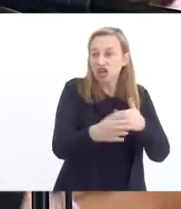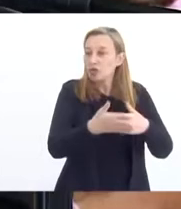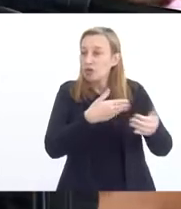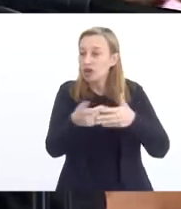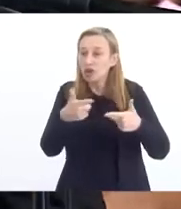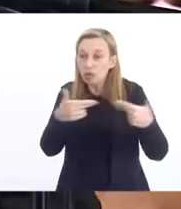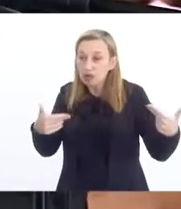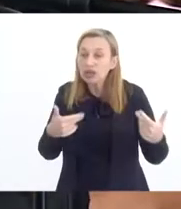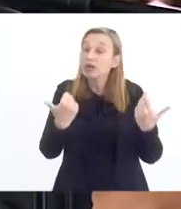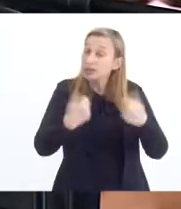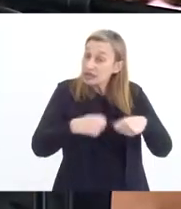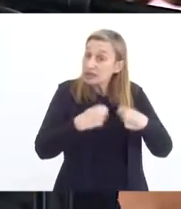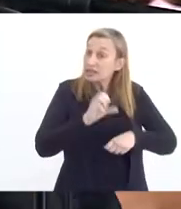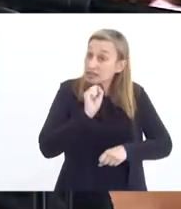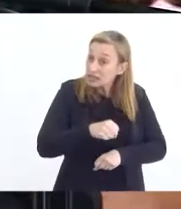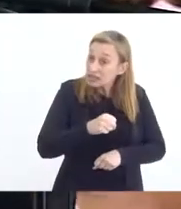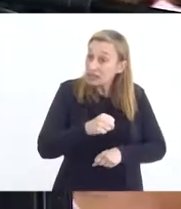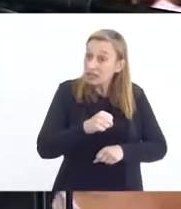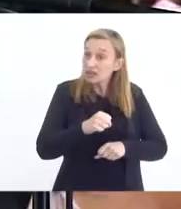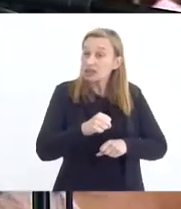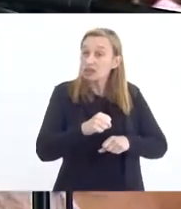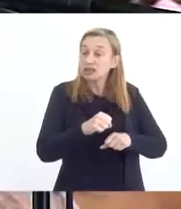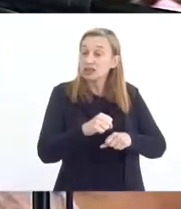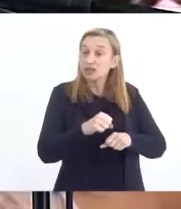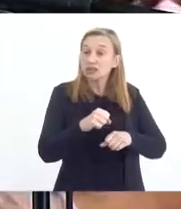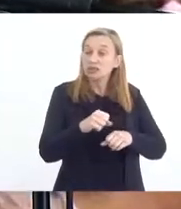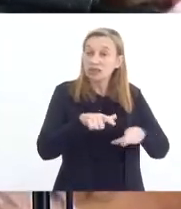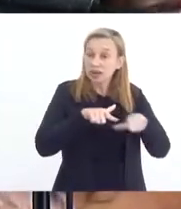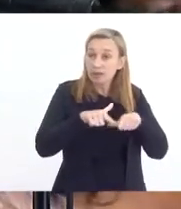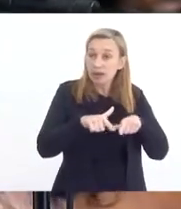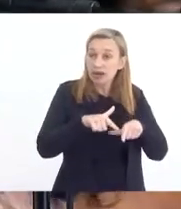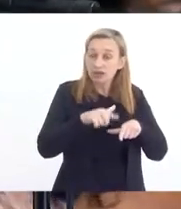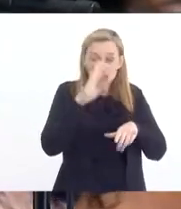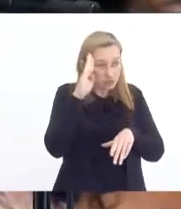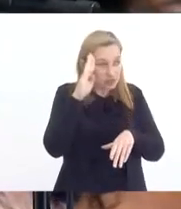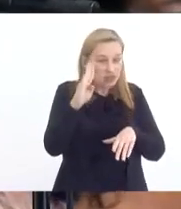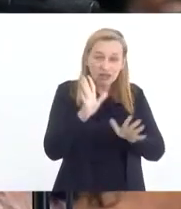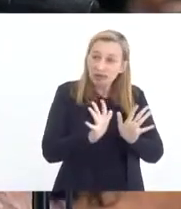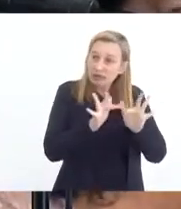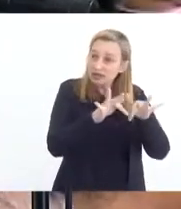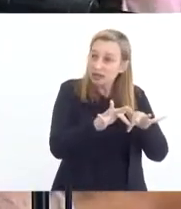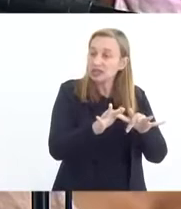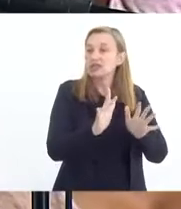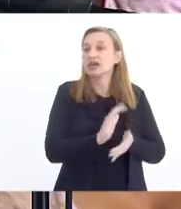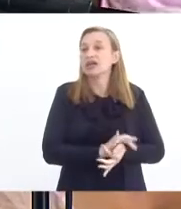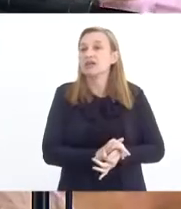que ter, sim, essa missão de concluir